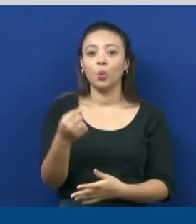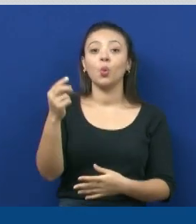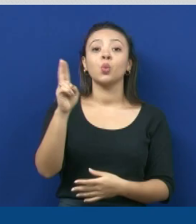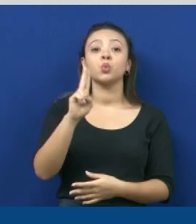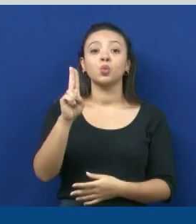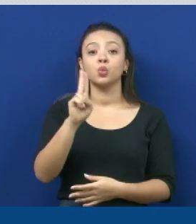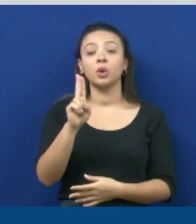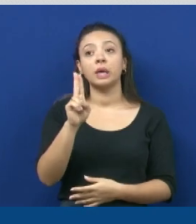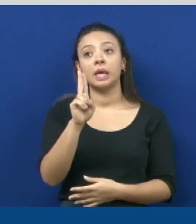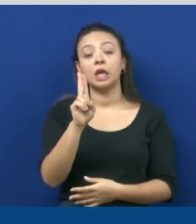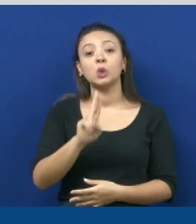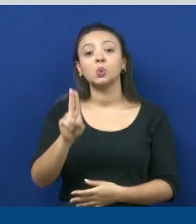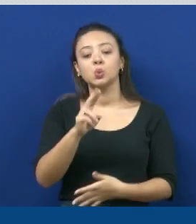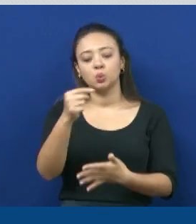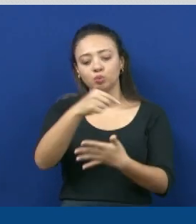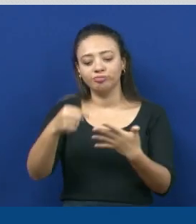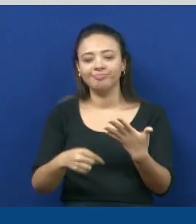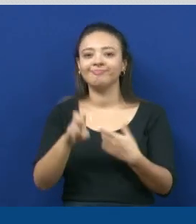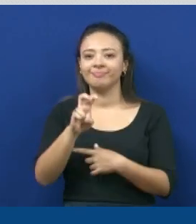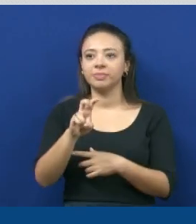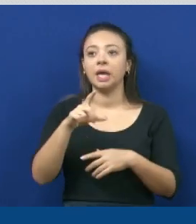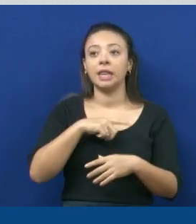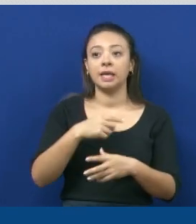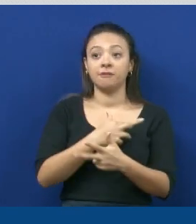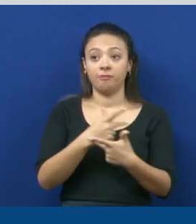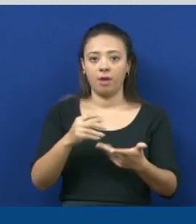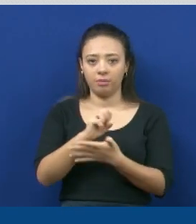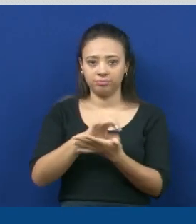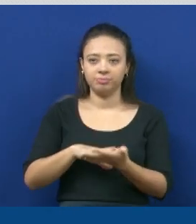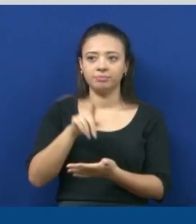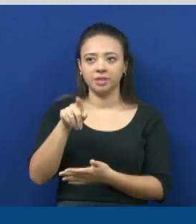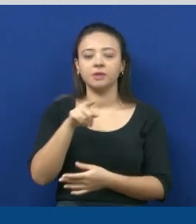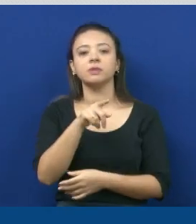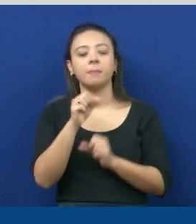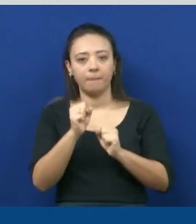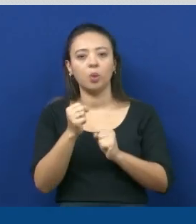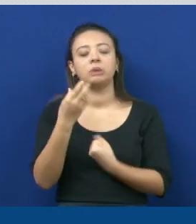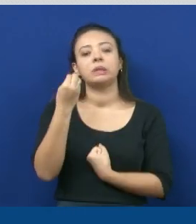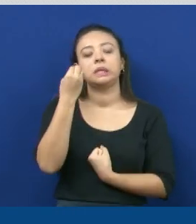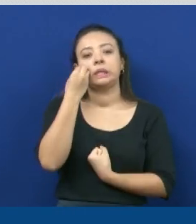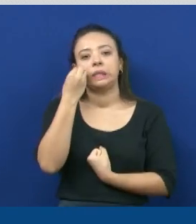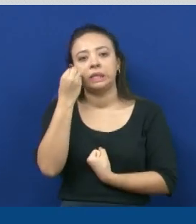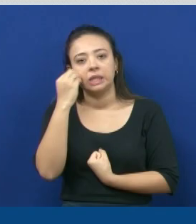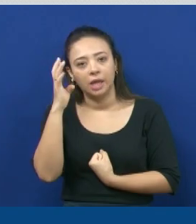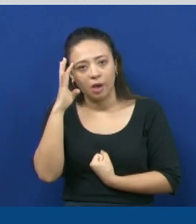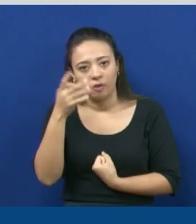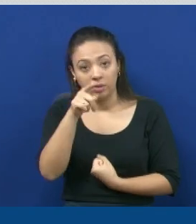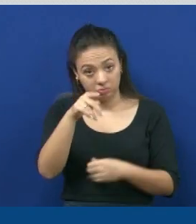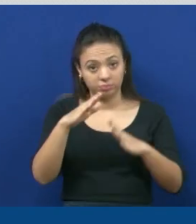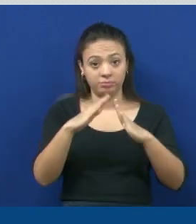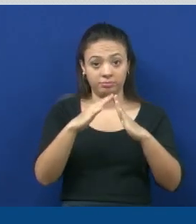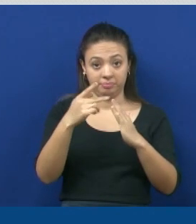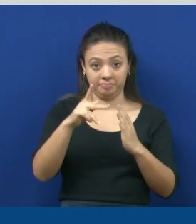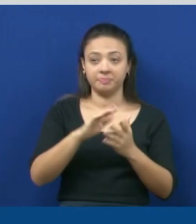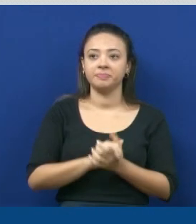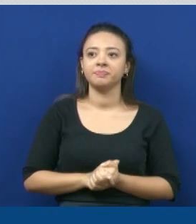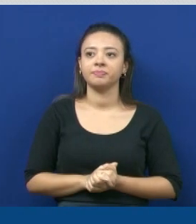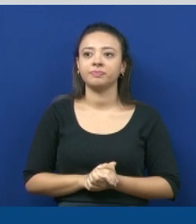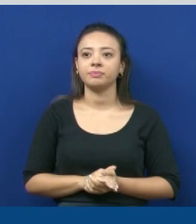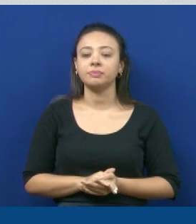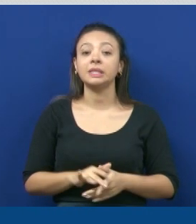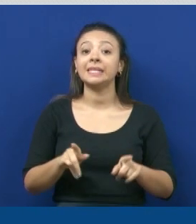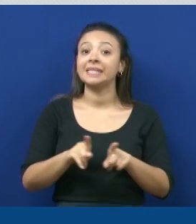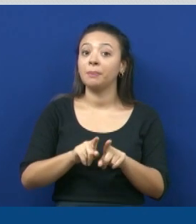você tem essa lista de exercícios que você pode estar tentando resolver aí na sua casa e também